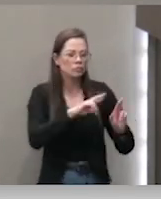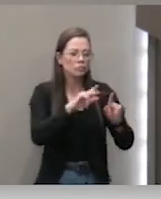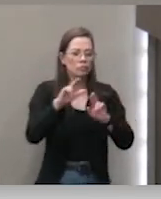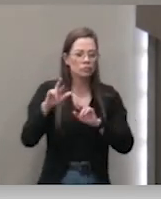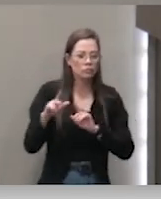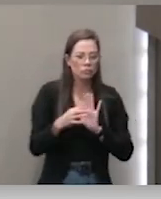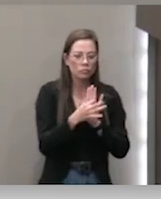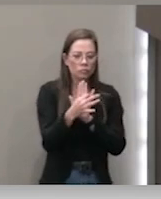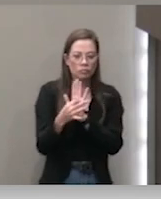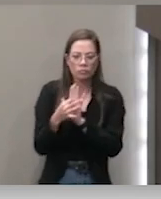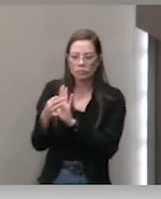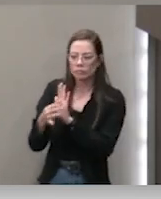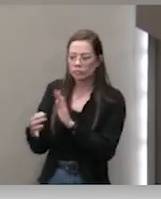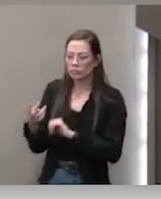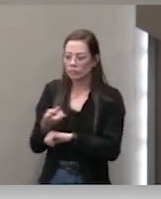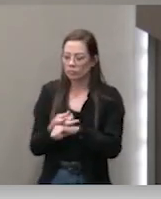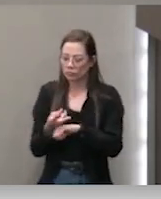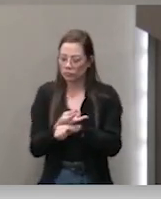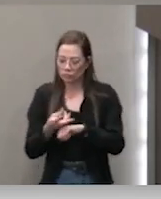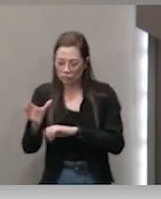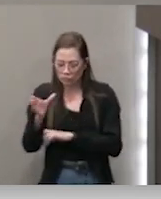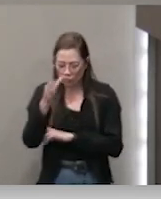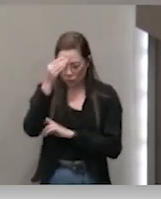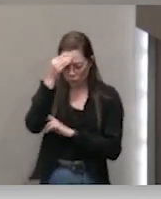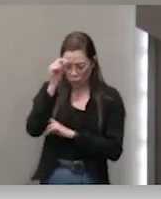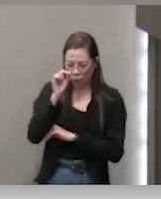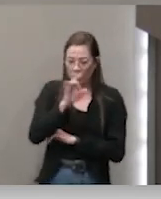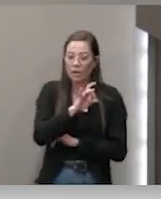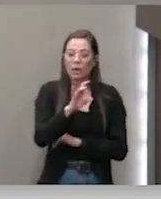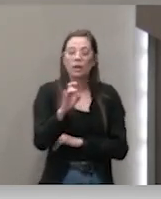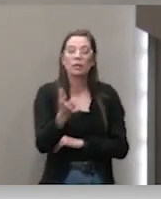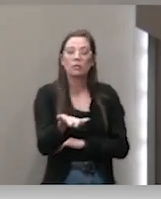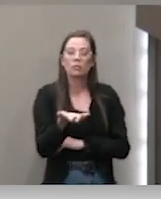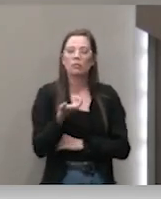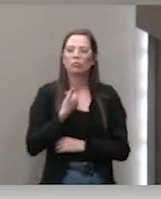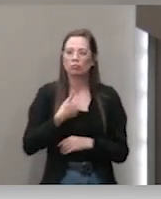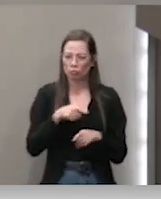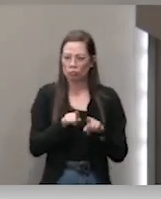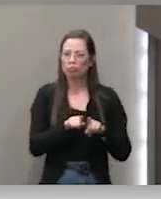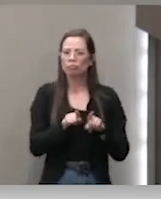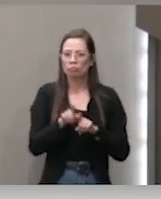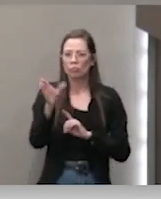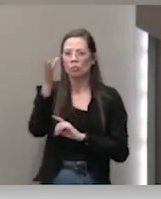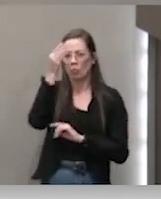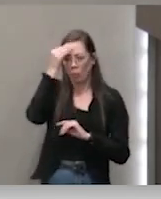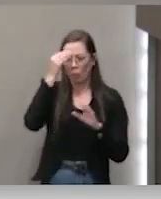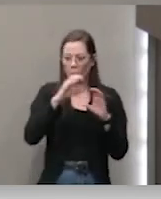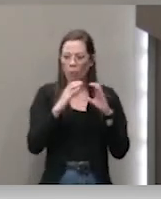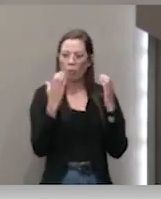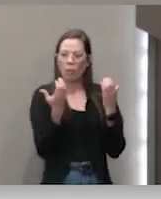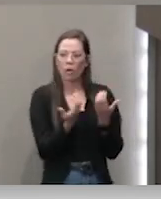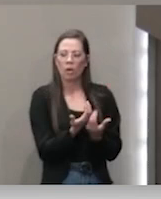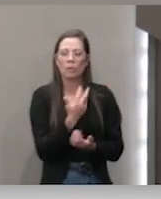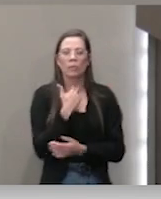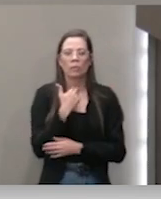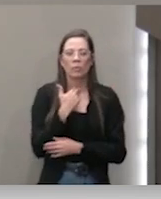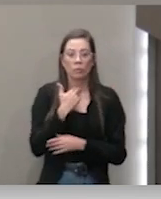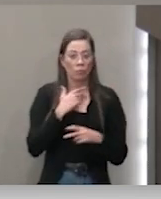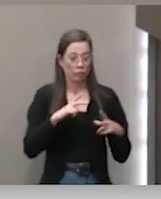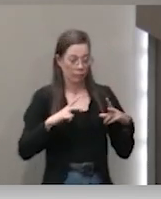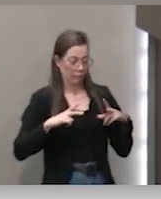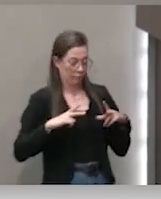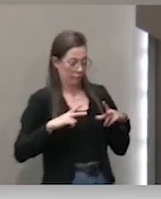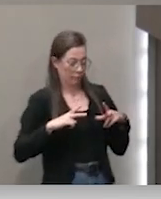argumentos e buscando entender o que cada um quer, eu também entendo que uma comunidade não pode ser